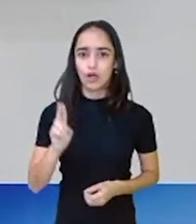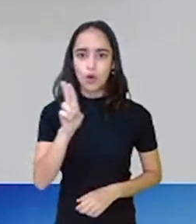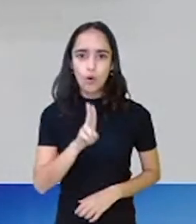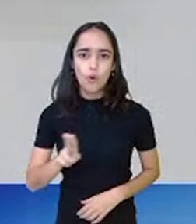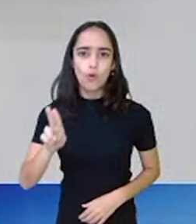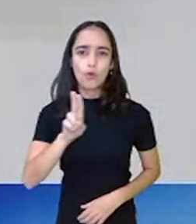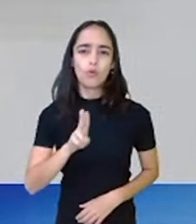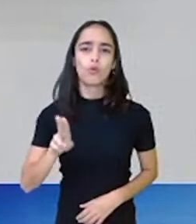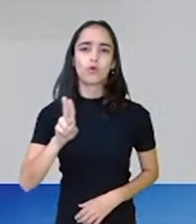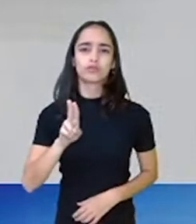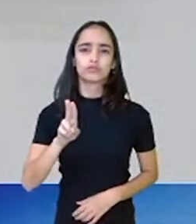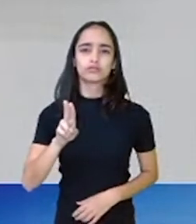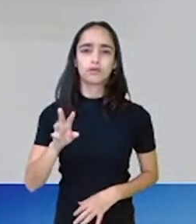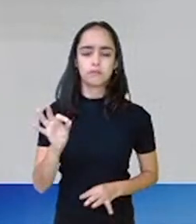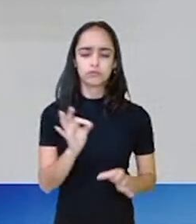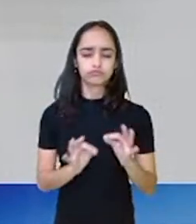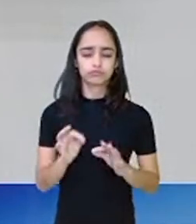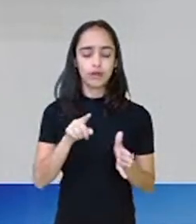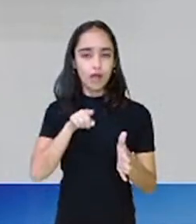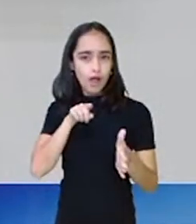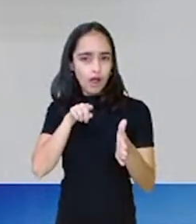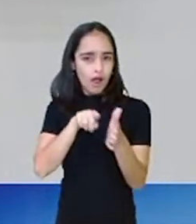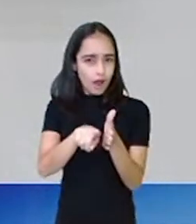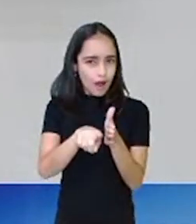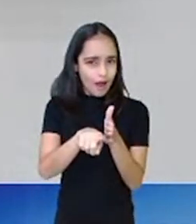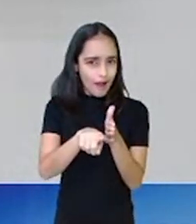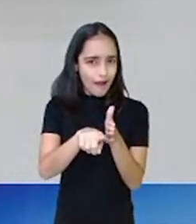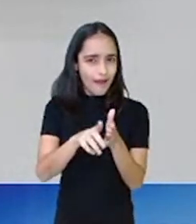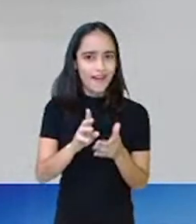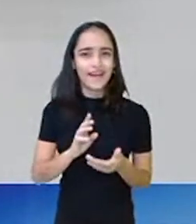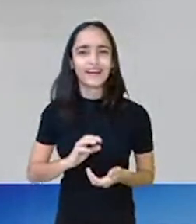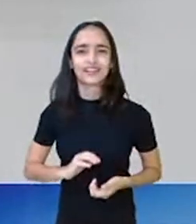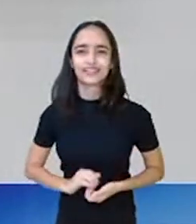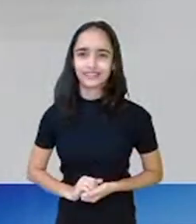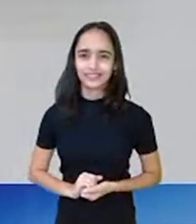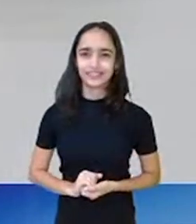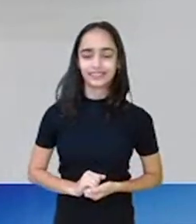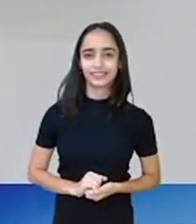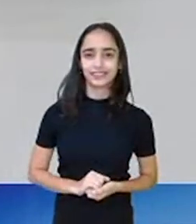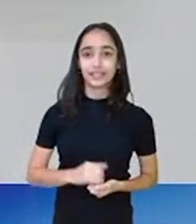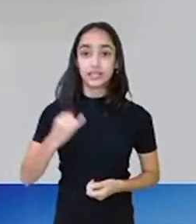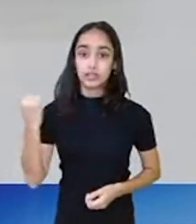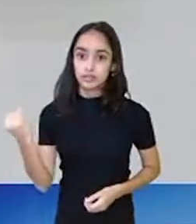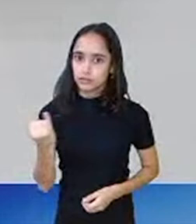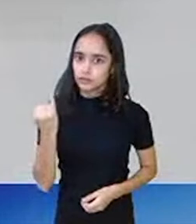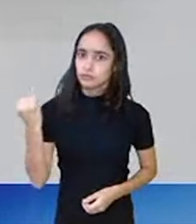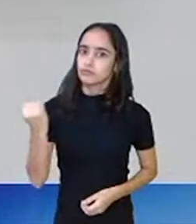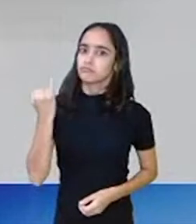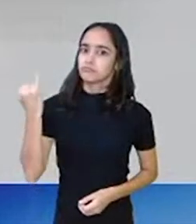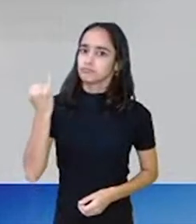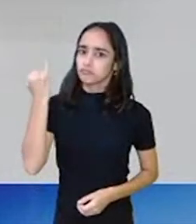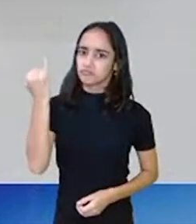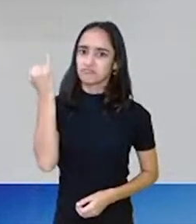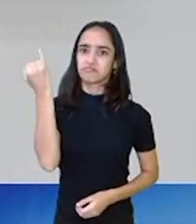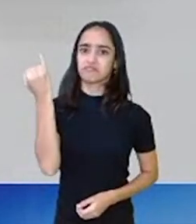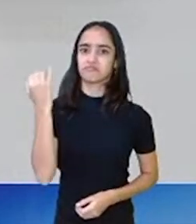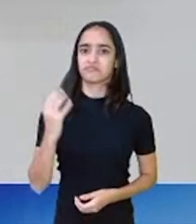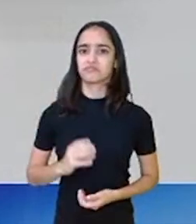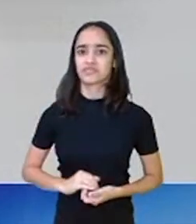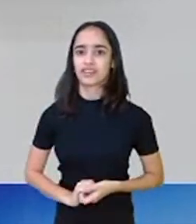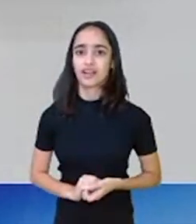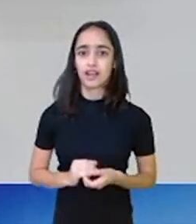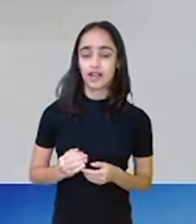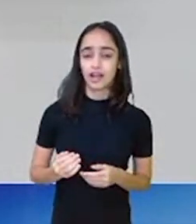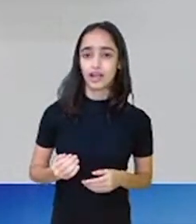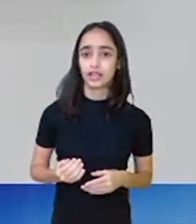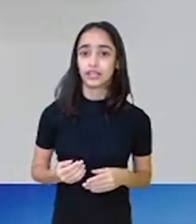para formular perguntas diretas. Esse aí é muito importante aí, até